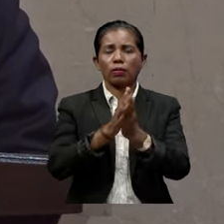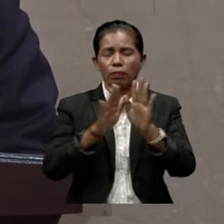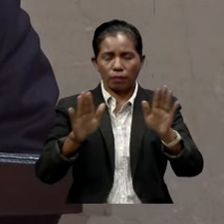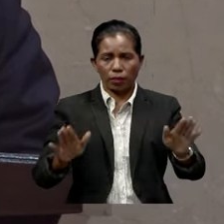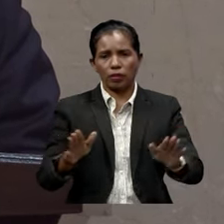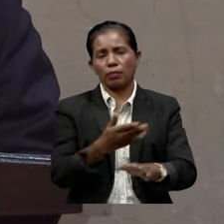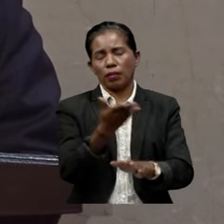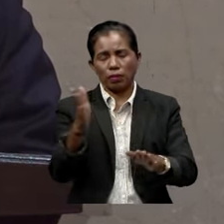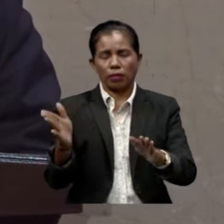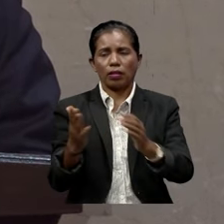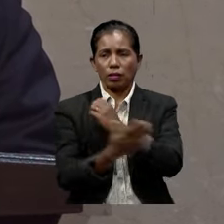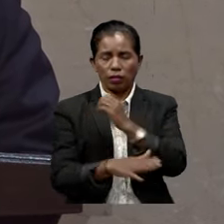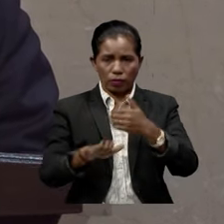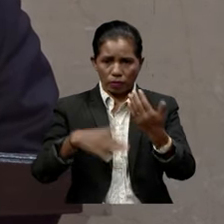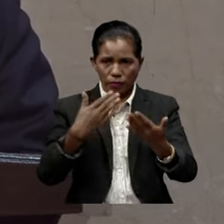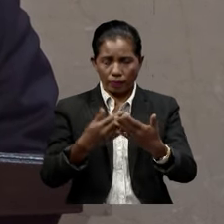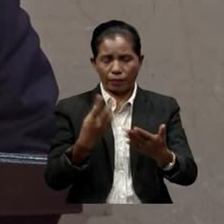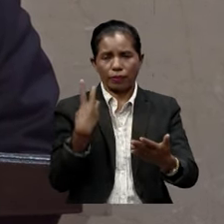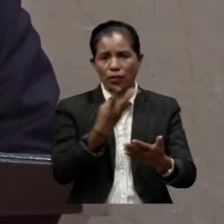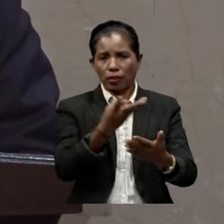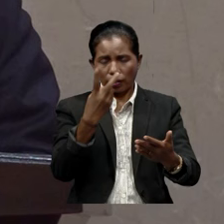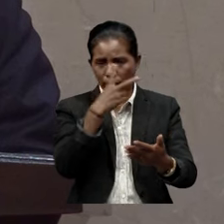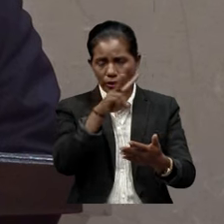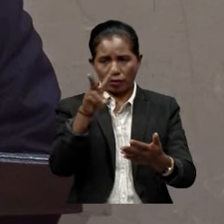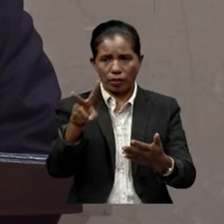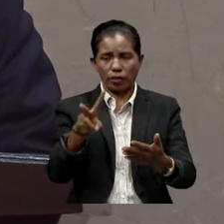vizinhos. Uma democracia consolidada,